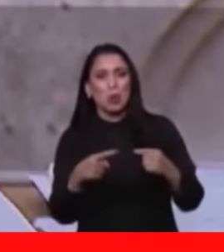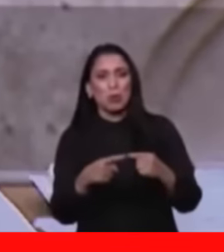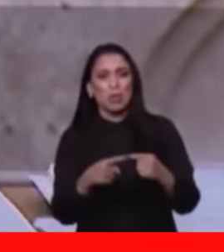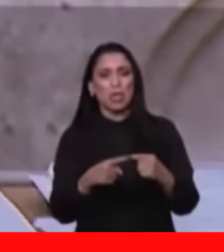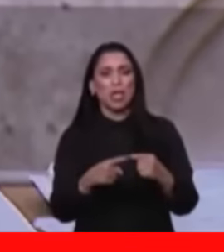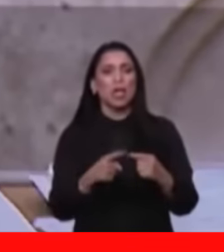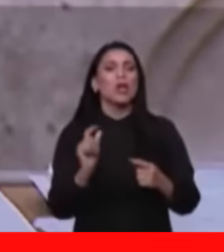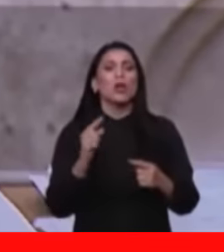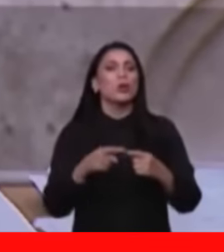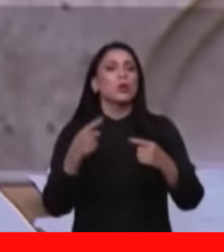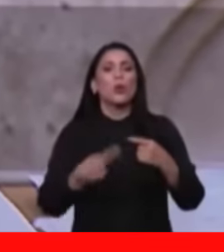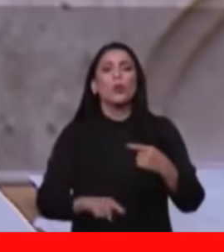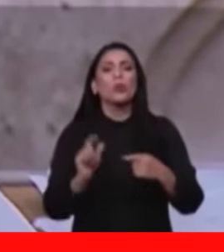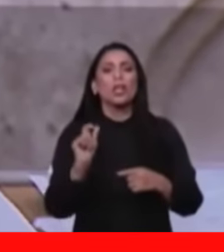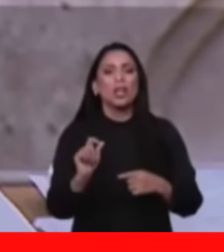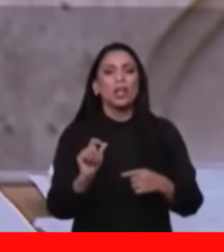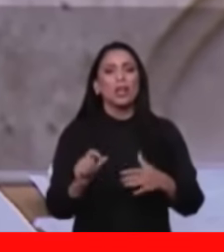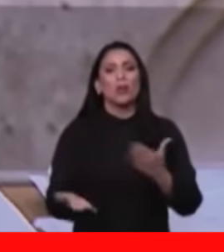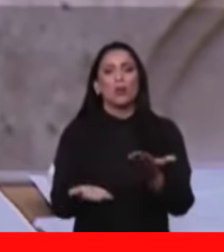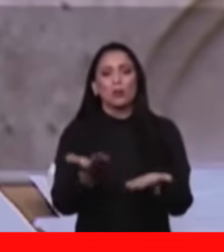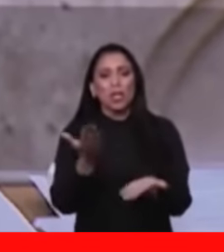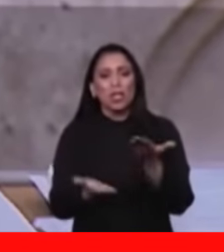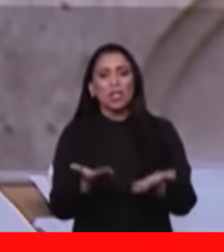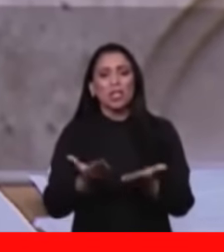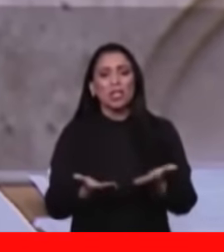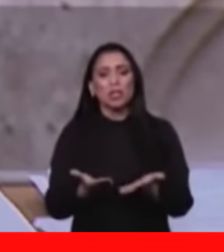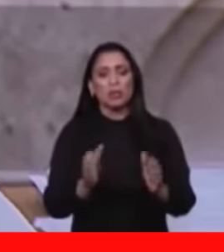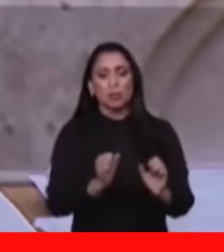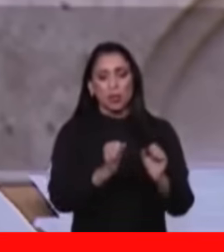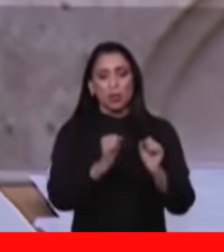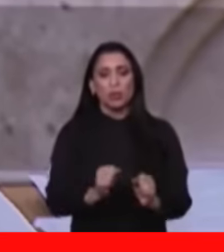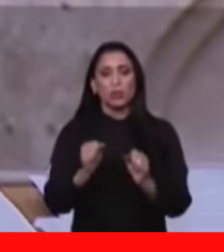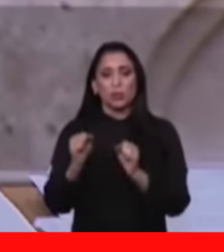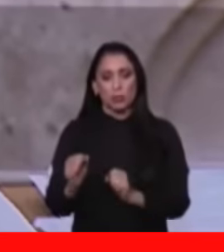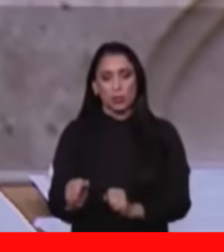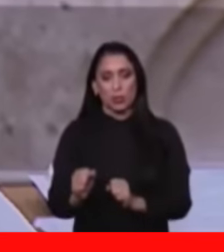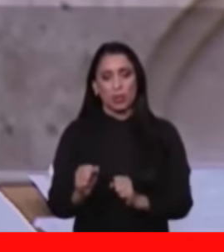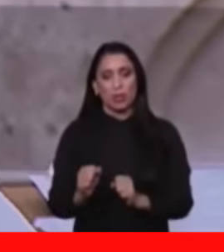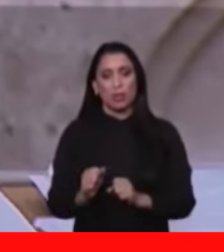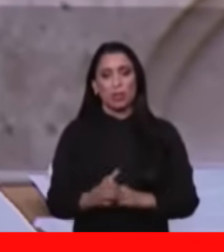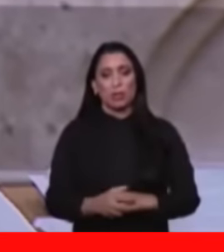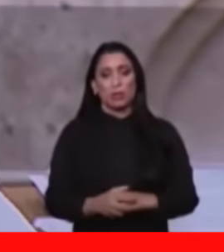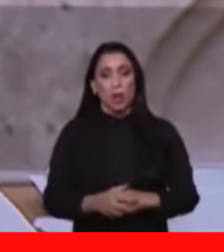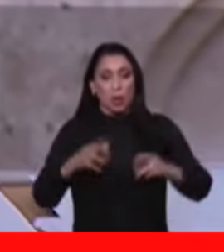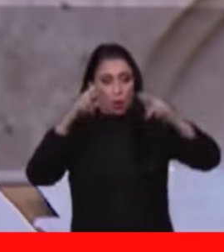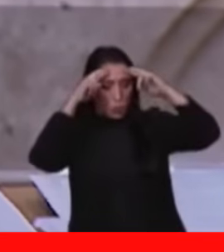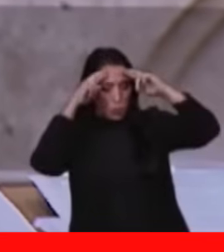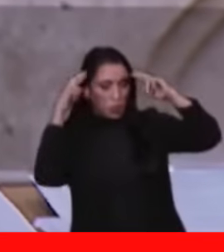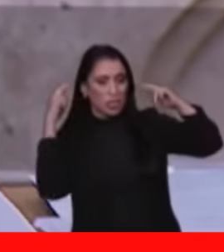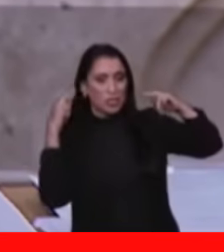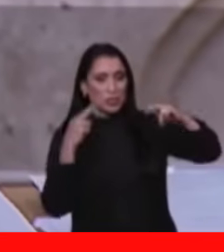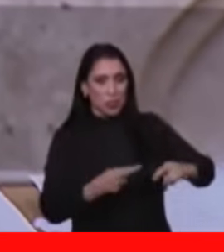que deve pautar a atuação dos poderes e de todos em sociedade. O respeito